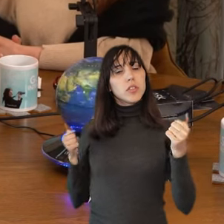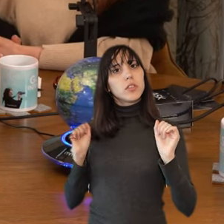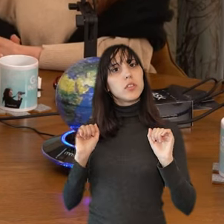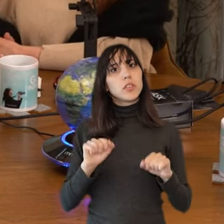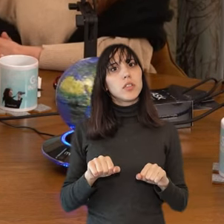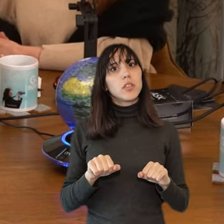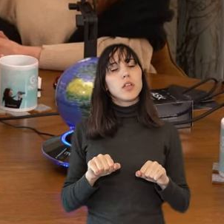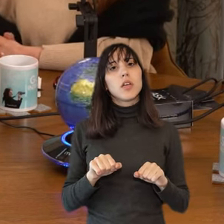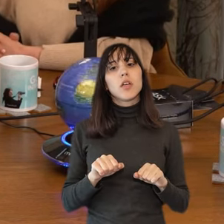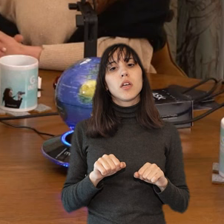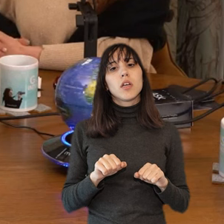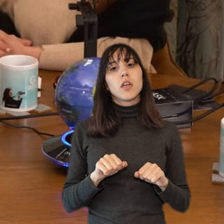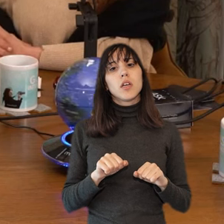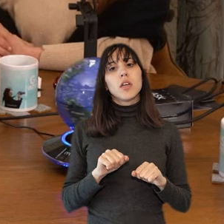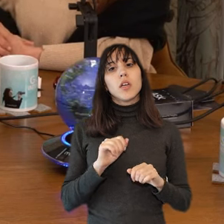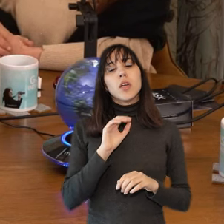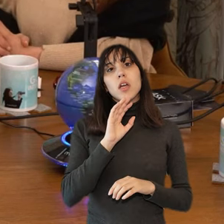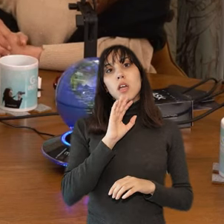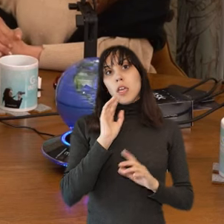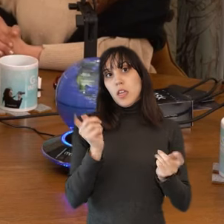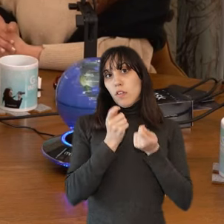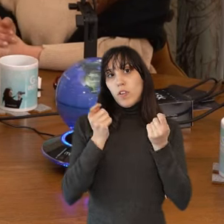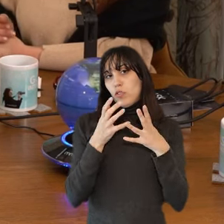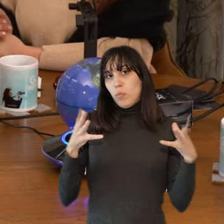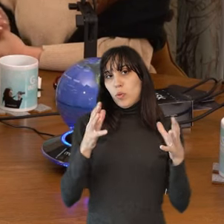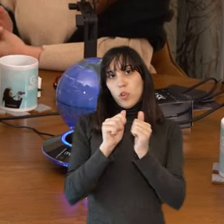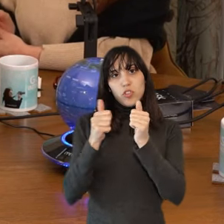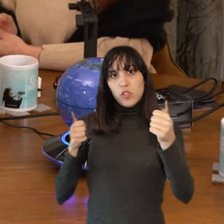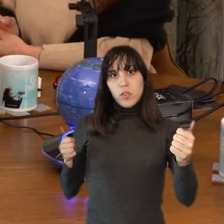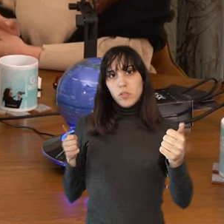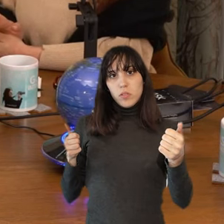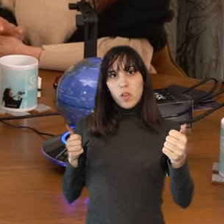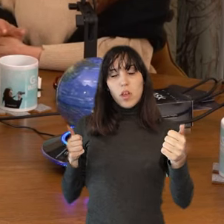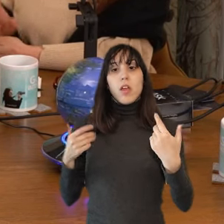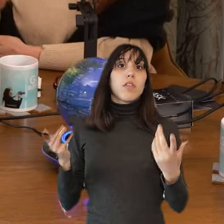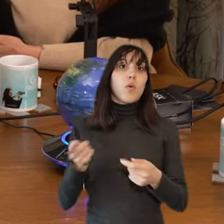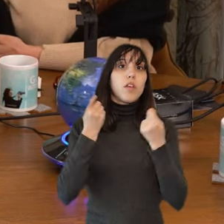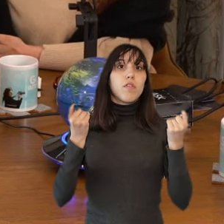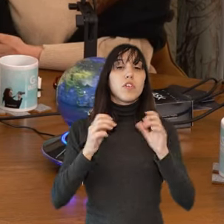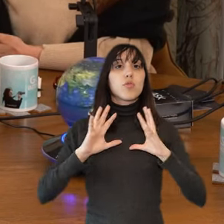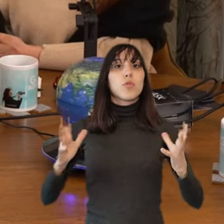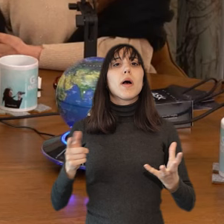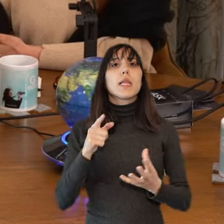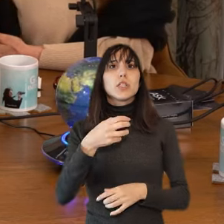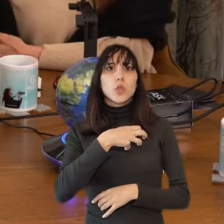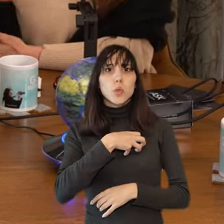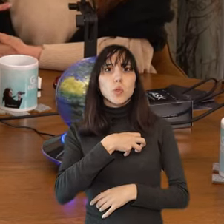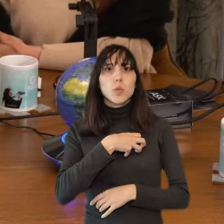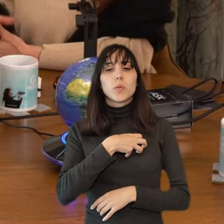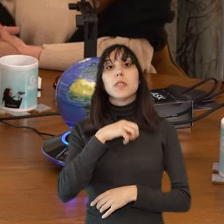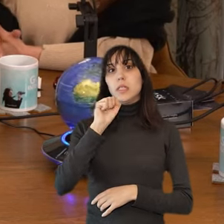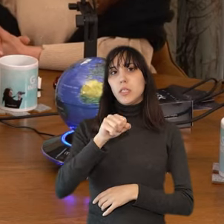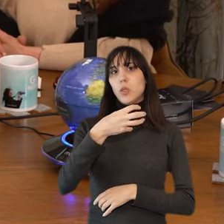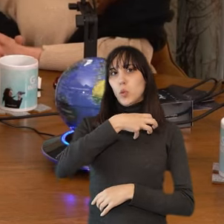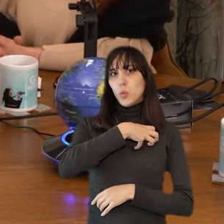a maior parte dos nossos e eh Eventos São online portanto os nossos eventos globais esses clubes online não é is